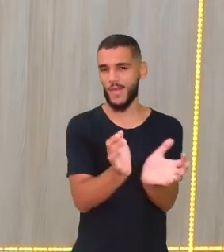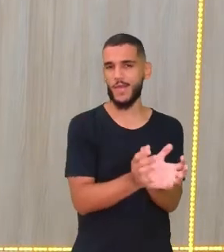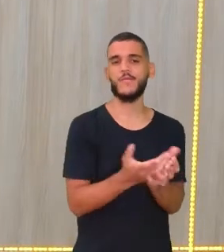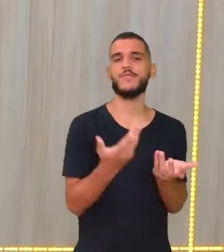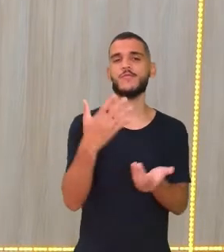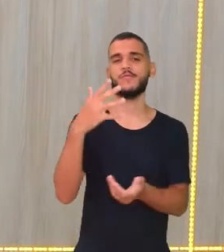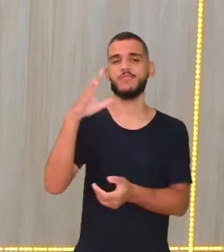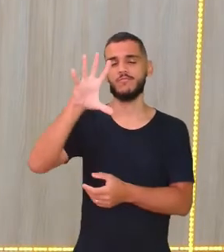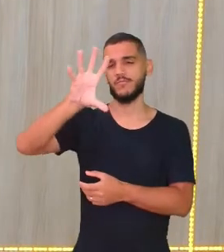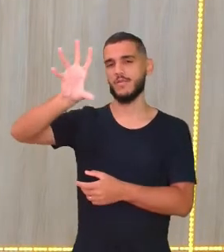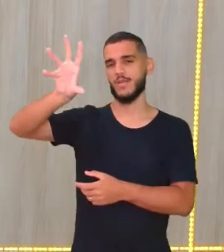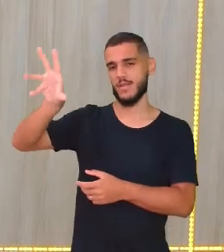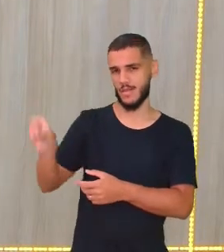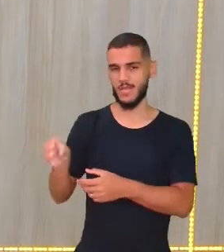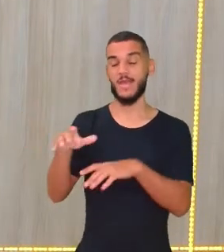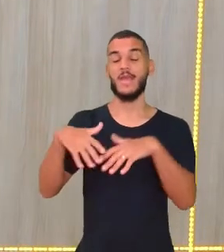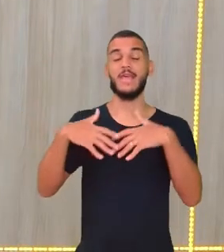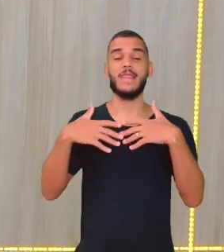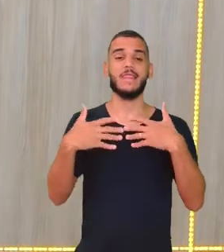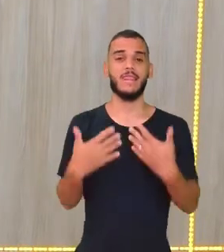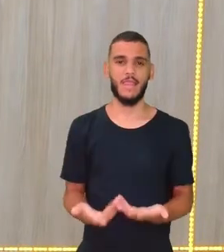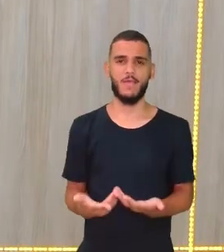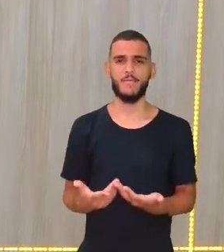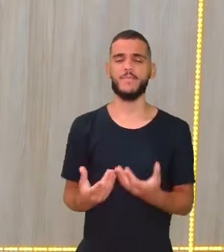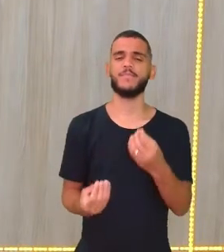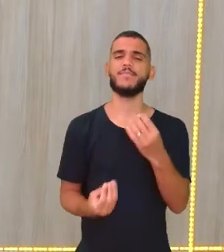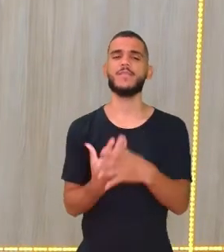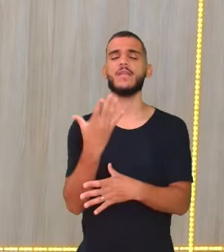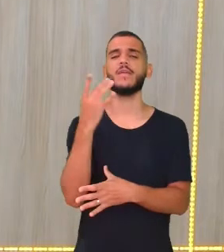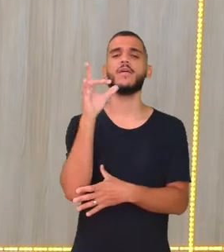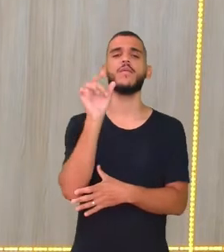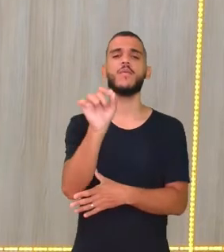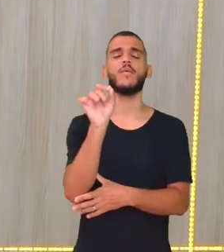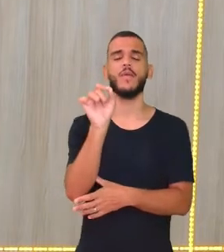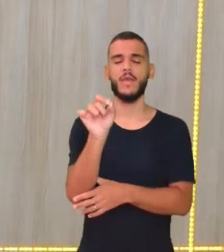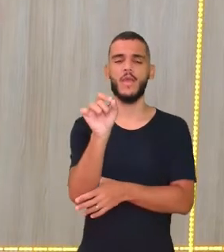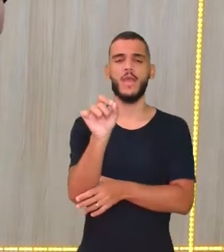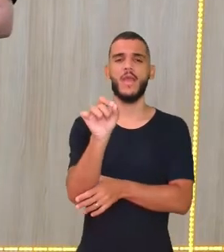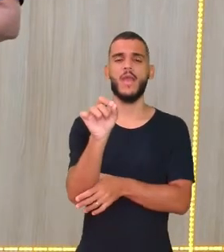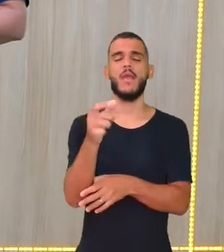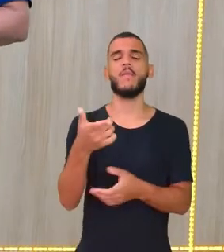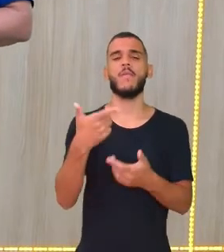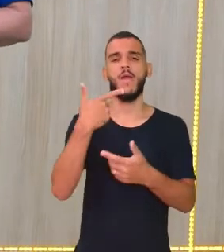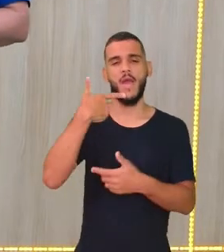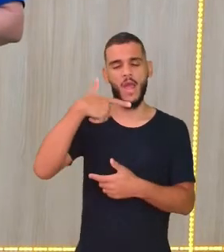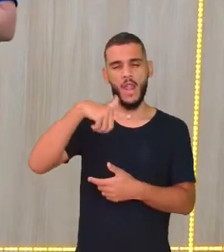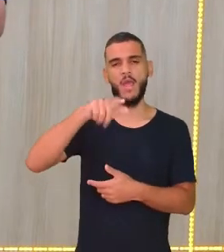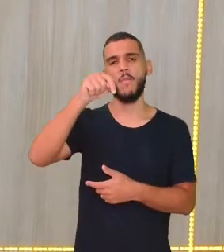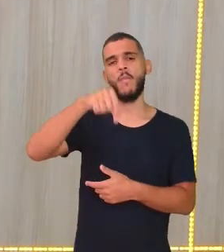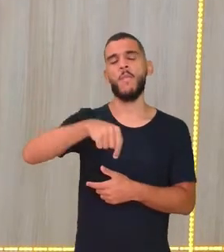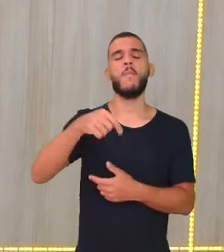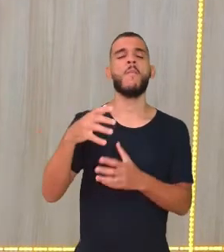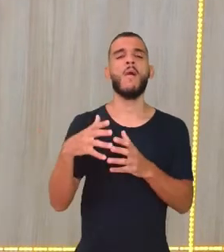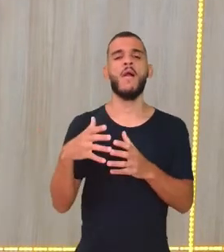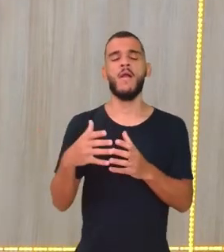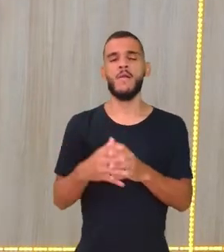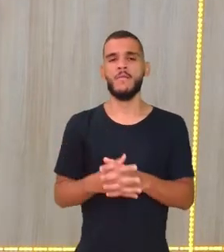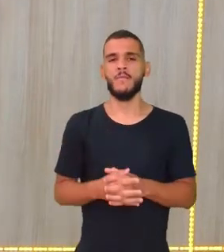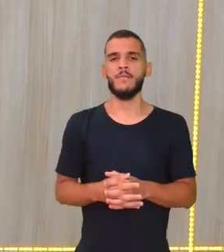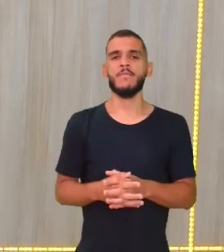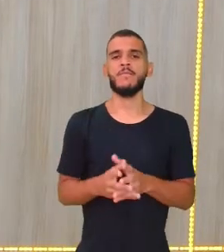africana. E assim foram se formando, não é, as línguas, não é, as línguas